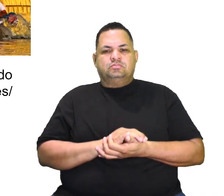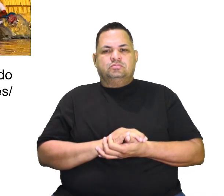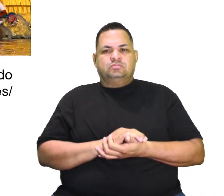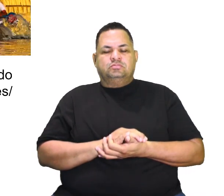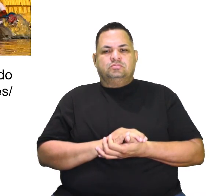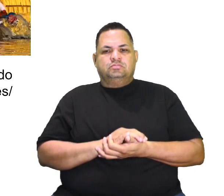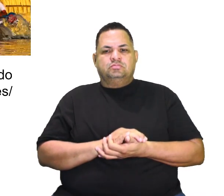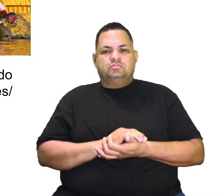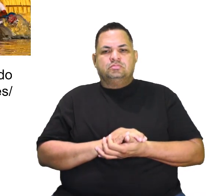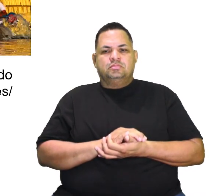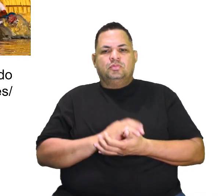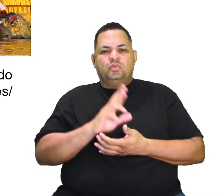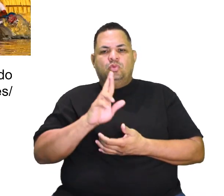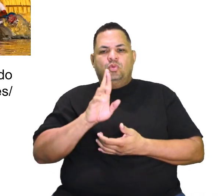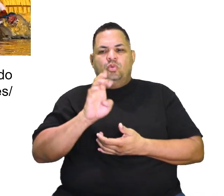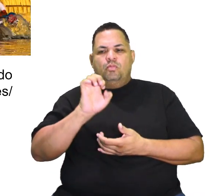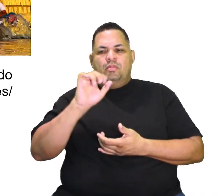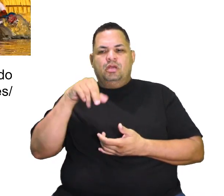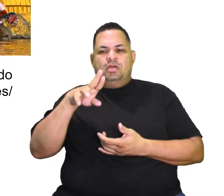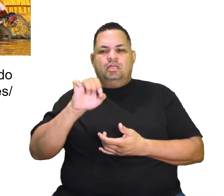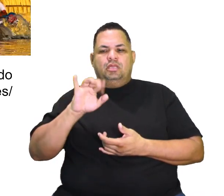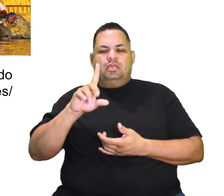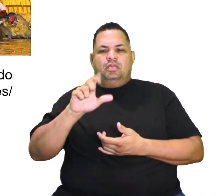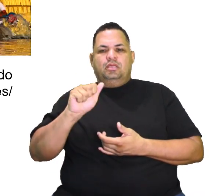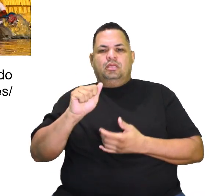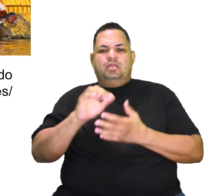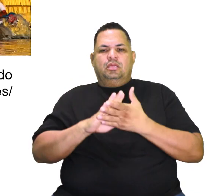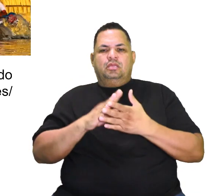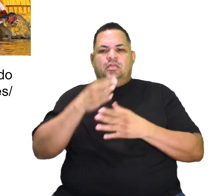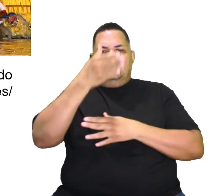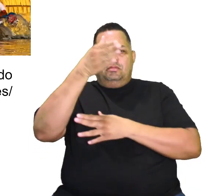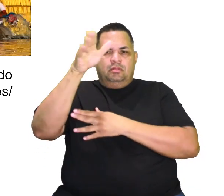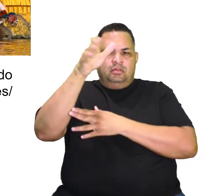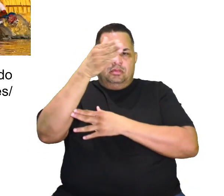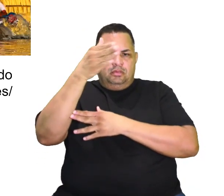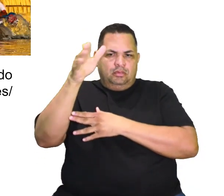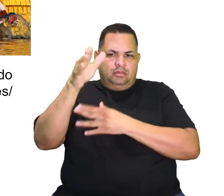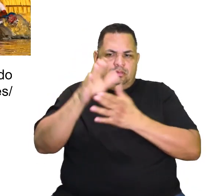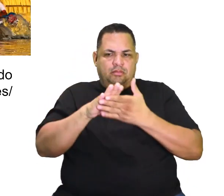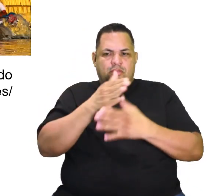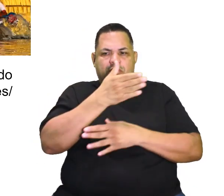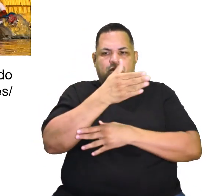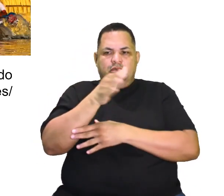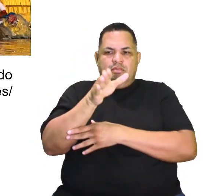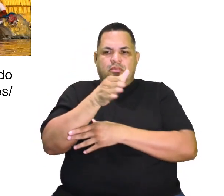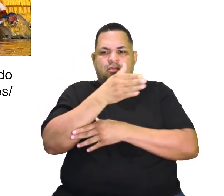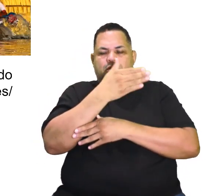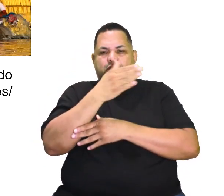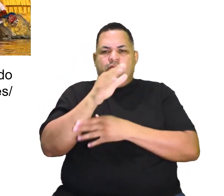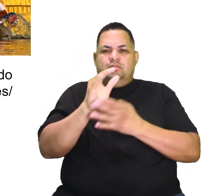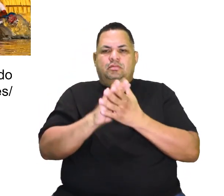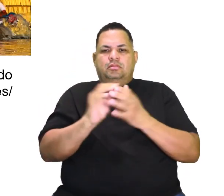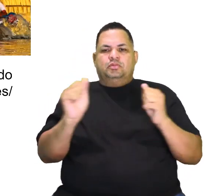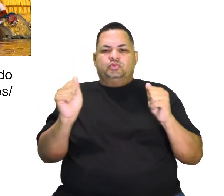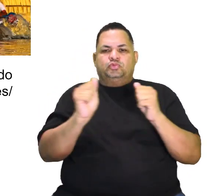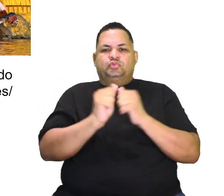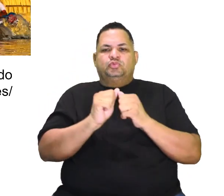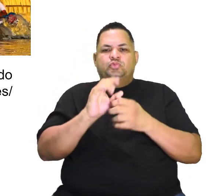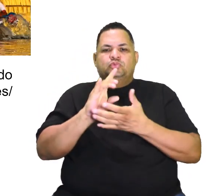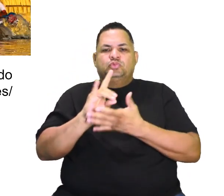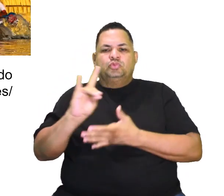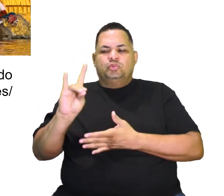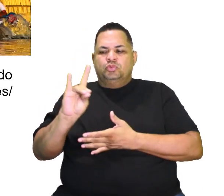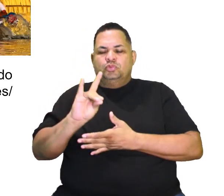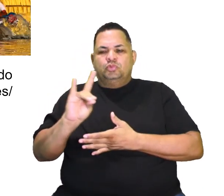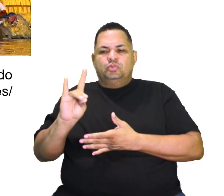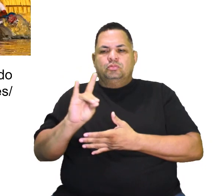esqueci. Romaria, né? Como se fosse uma romaria. As bandeiras, geralmente eles fazem em conjunto com os bolivianos, né, que